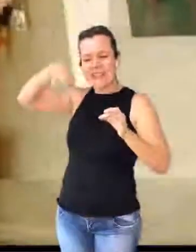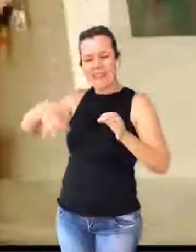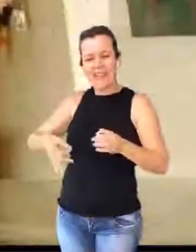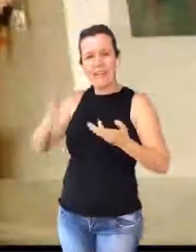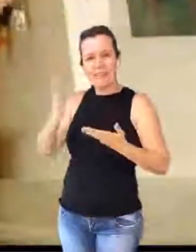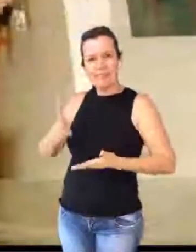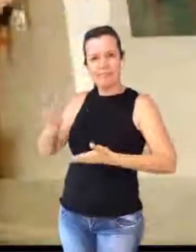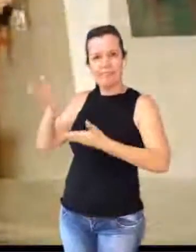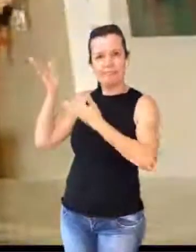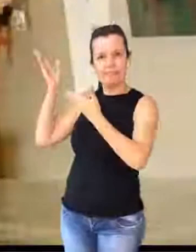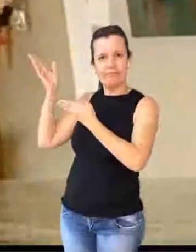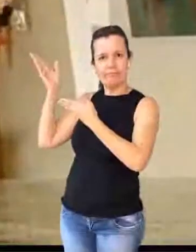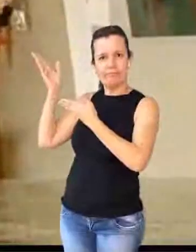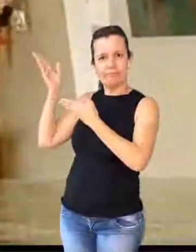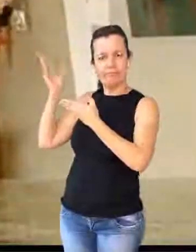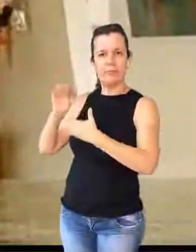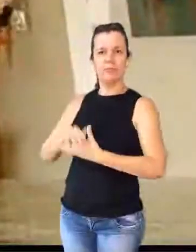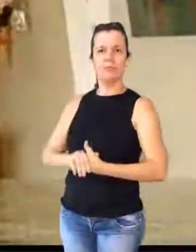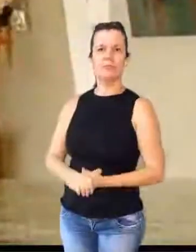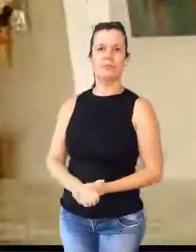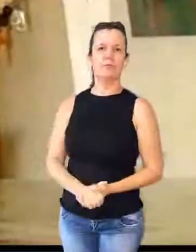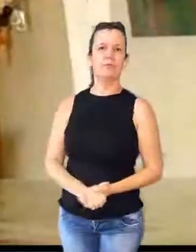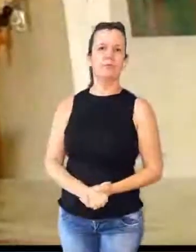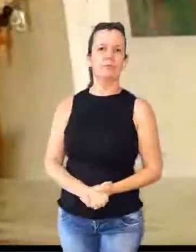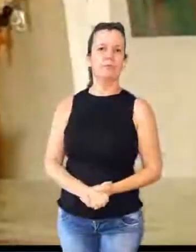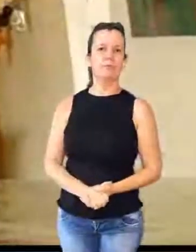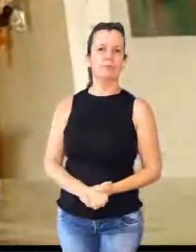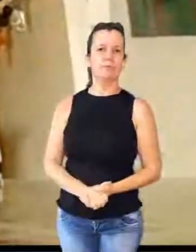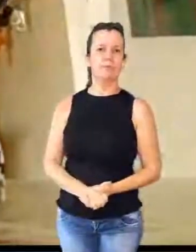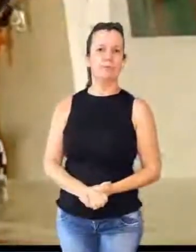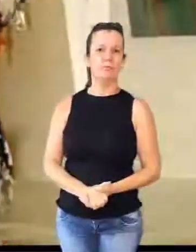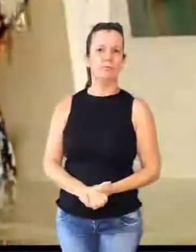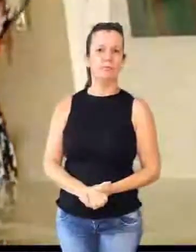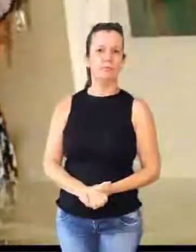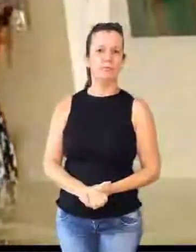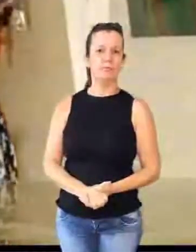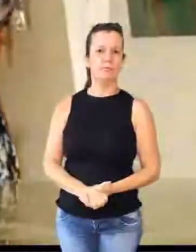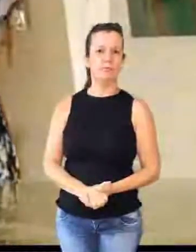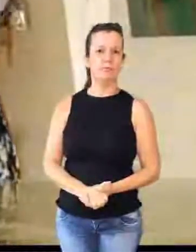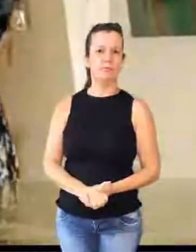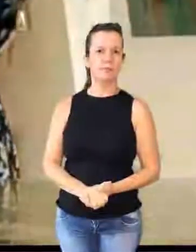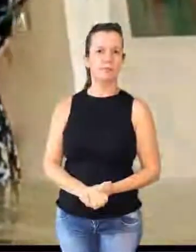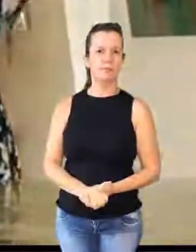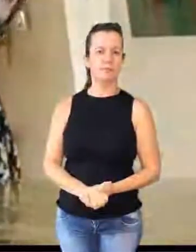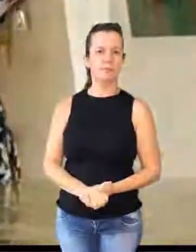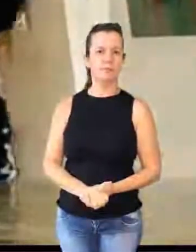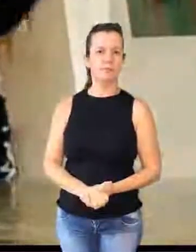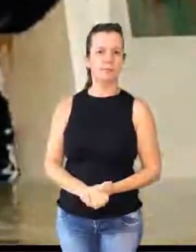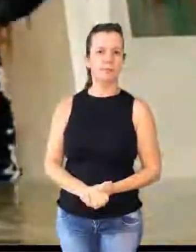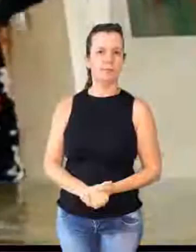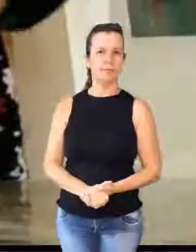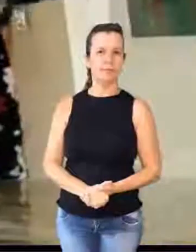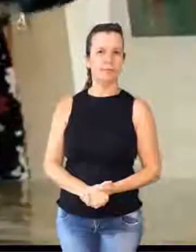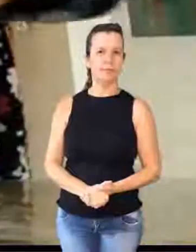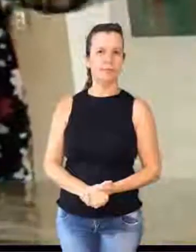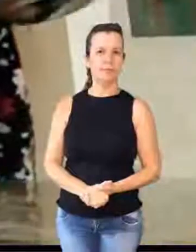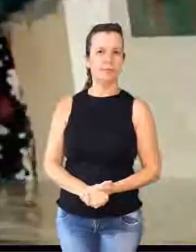Depois que você colocou a sacolinha aqui dentro, aí você vai fechar a caixinha desta